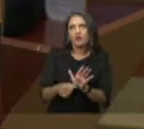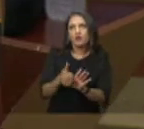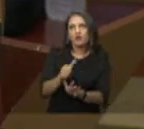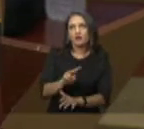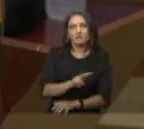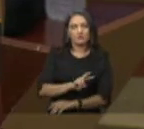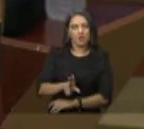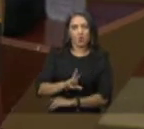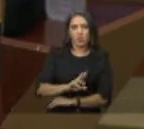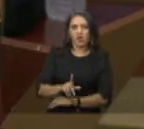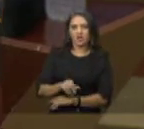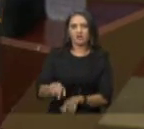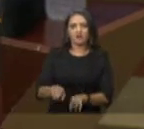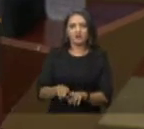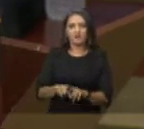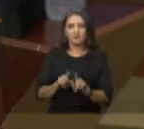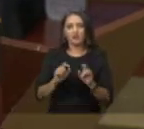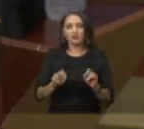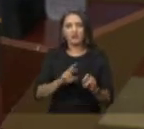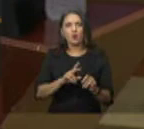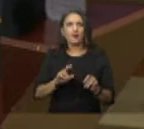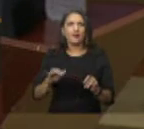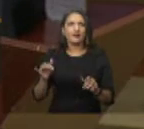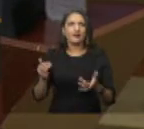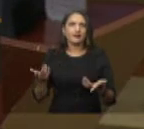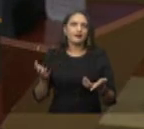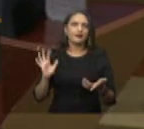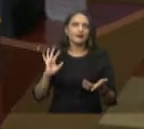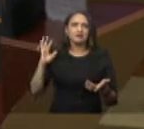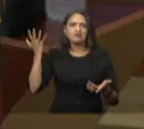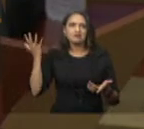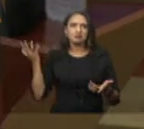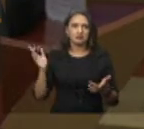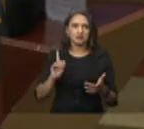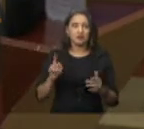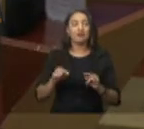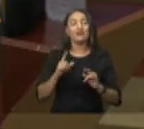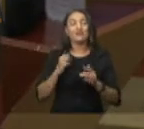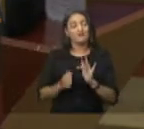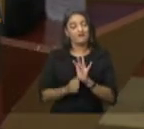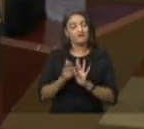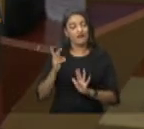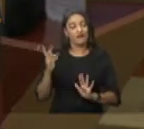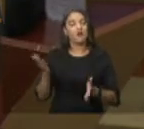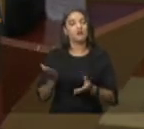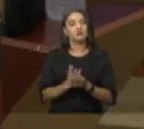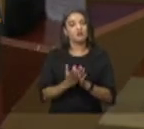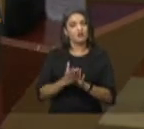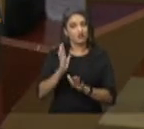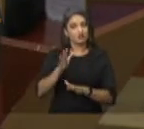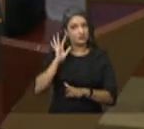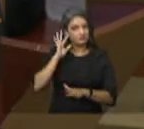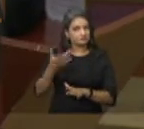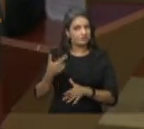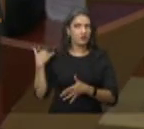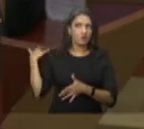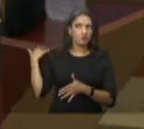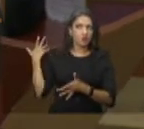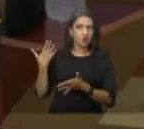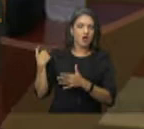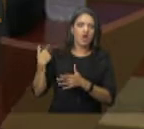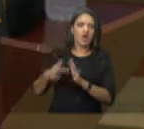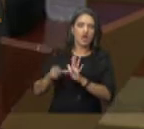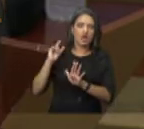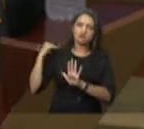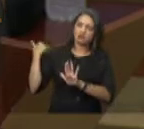julgamos no vácuo normativo a uma cadeia de precedentes que deve ser respeitada ou menos devidamente considerado nos